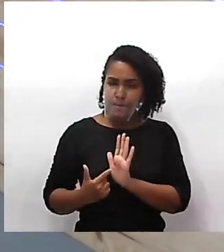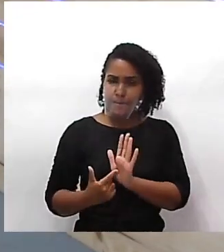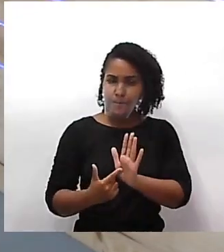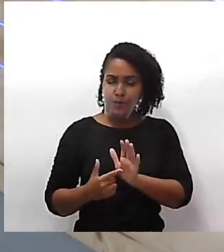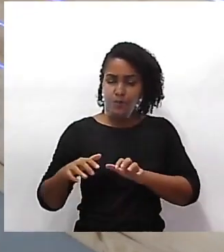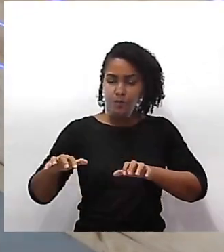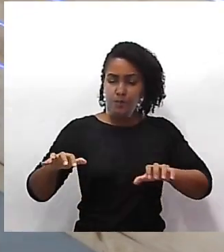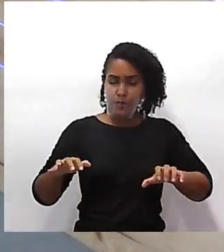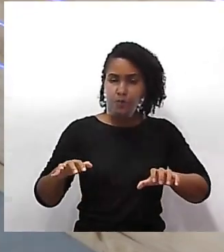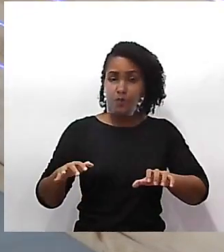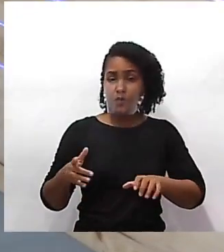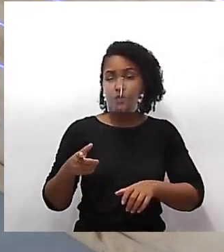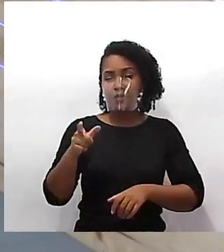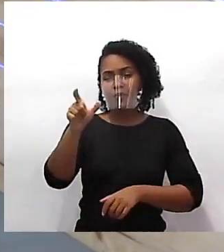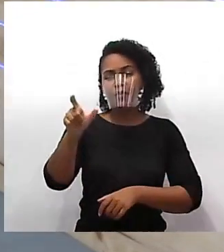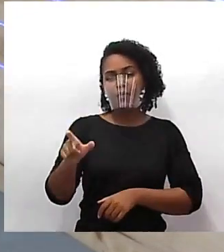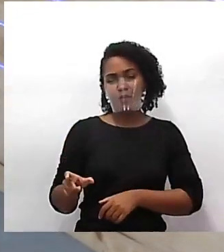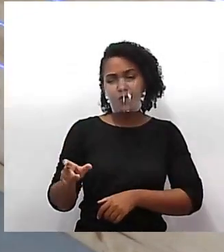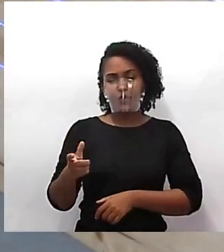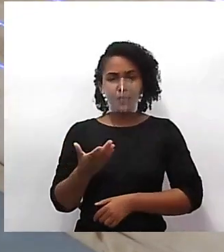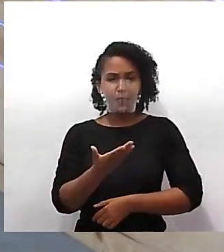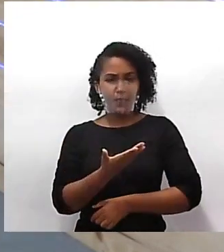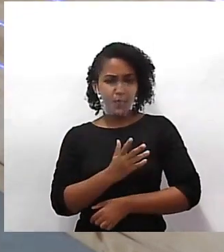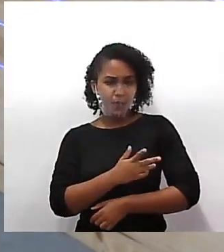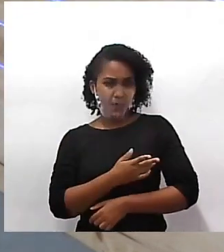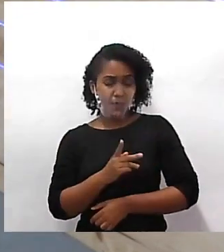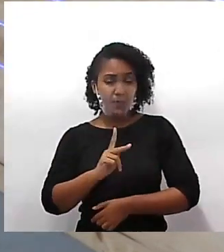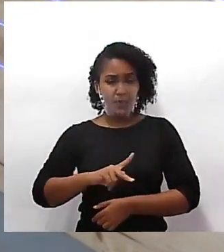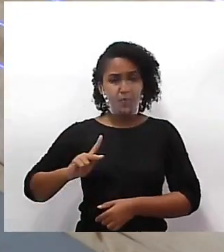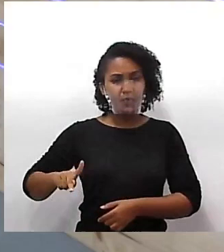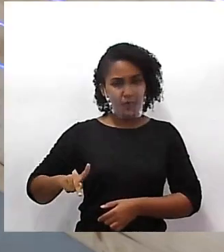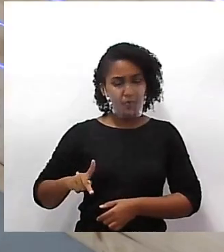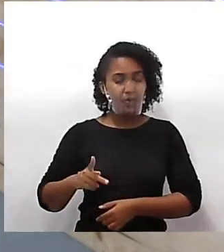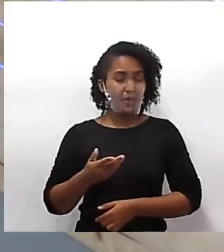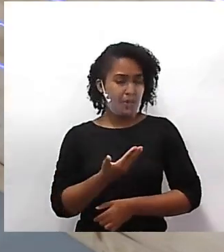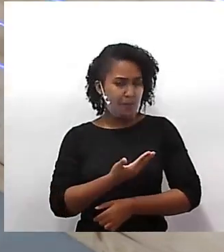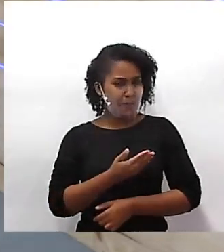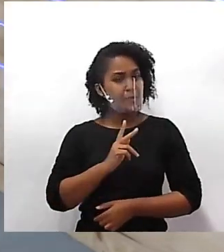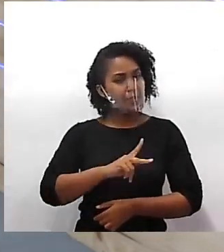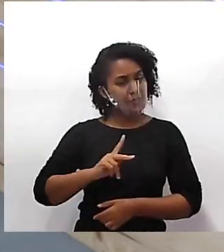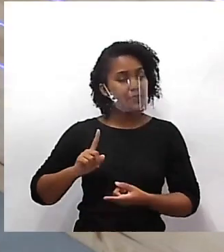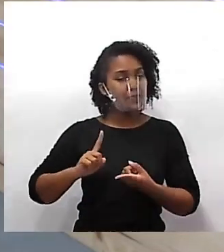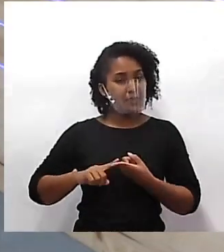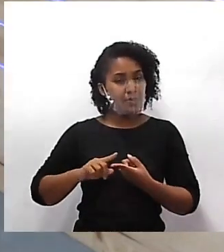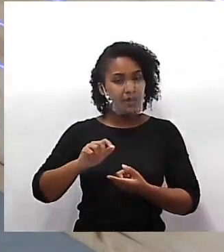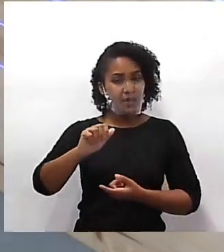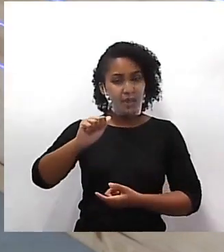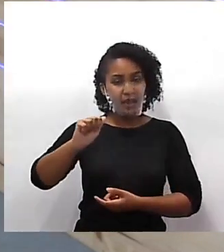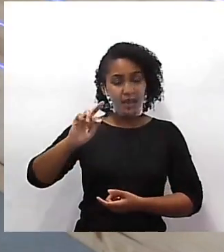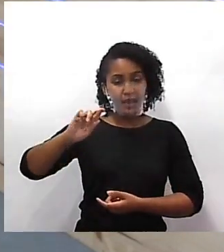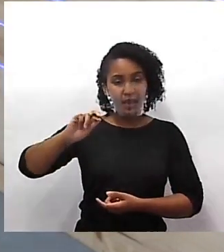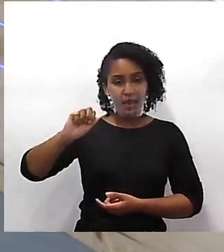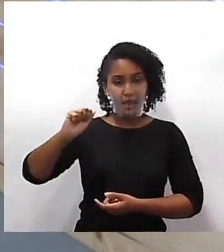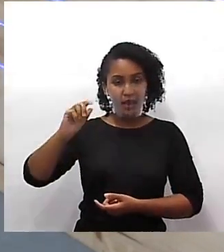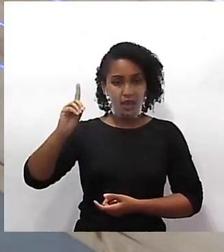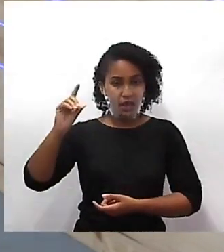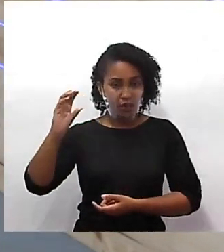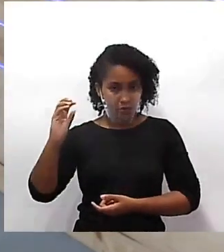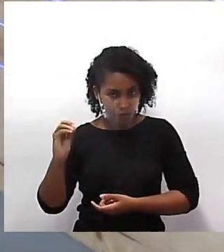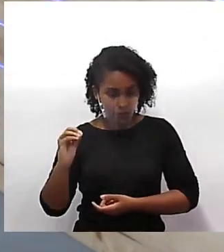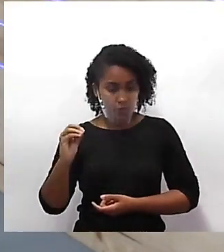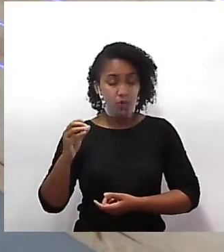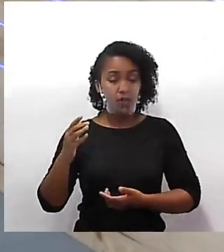dividindo esse momento com o meu professor, meu colega e professor, né? Heraldo Argolo, que é